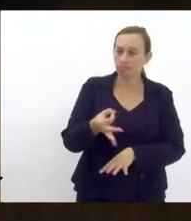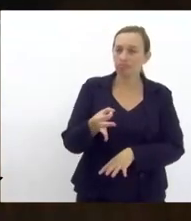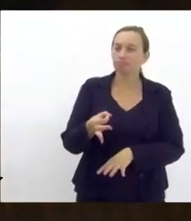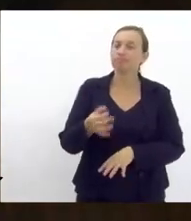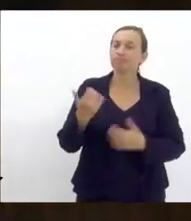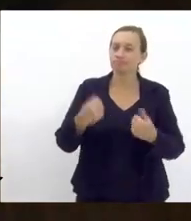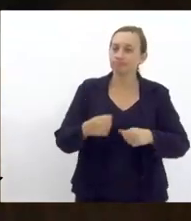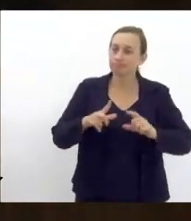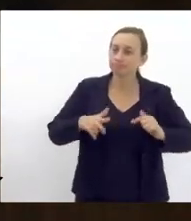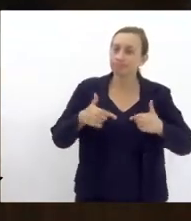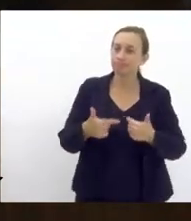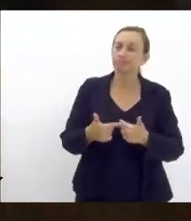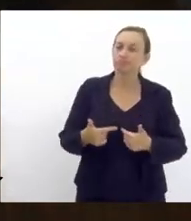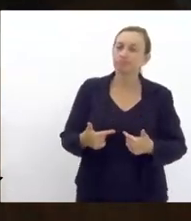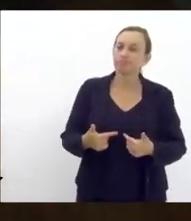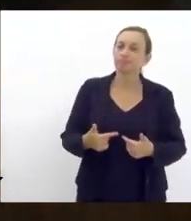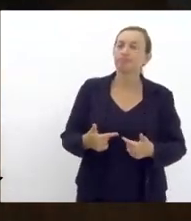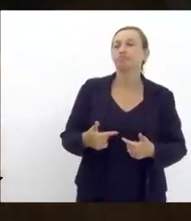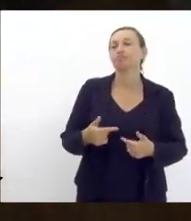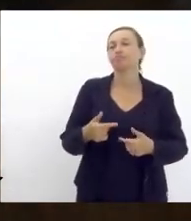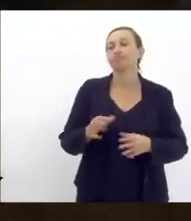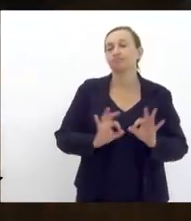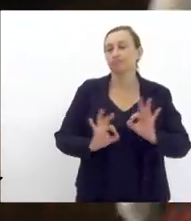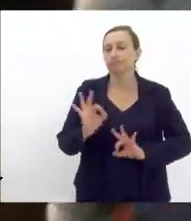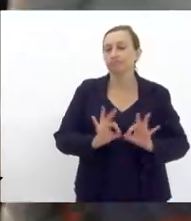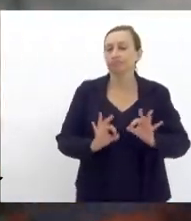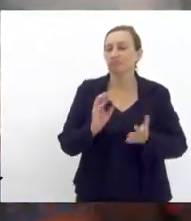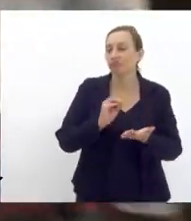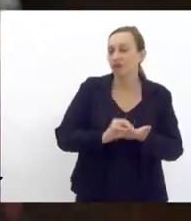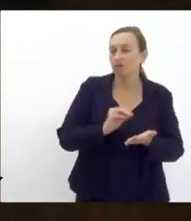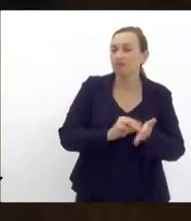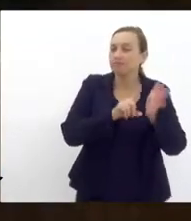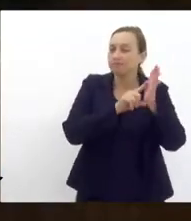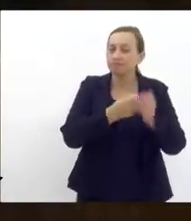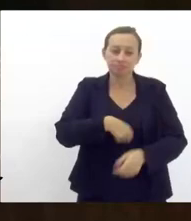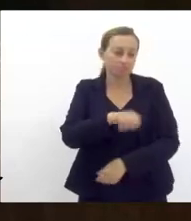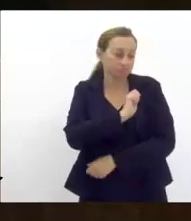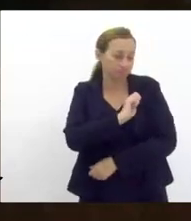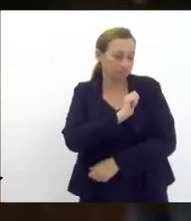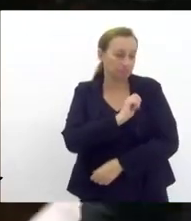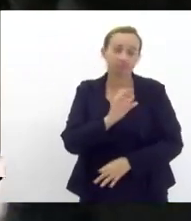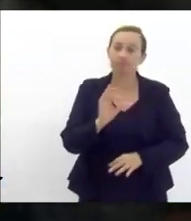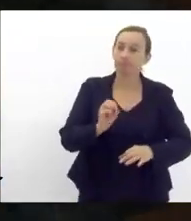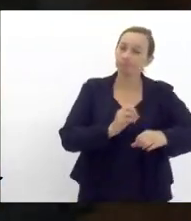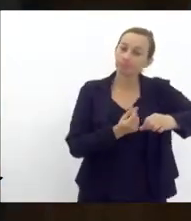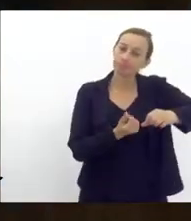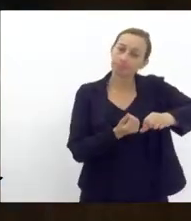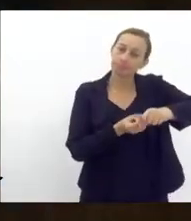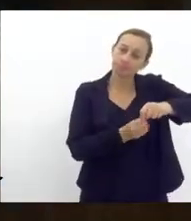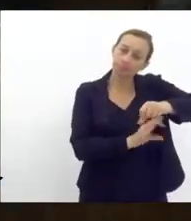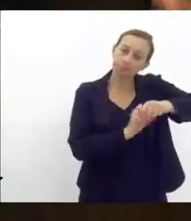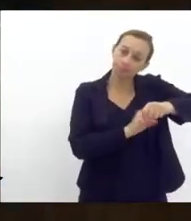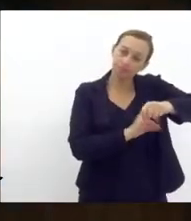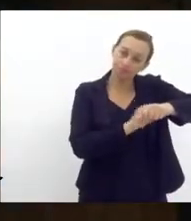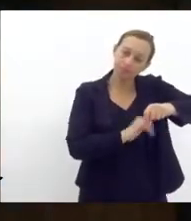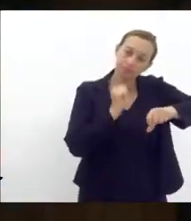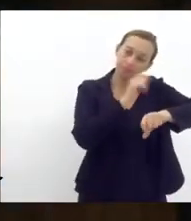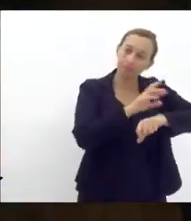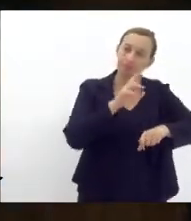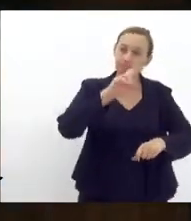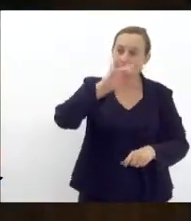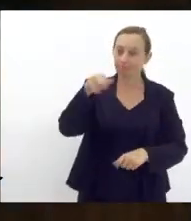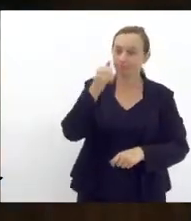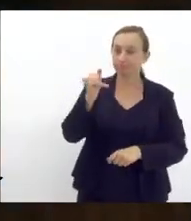muitos prejuízos aos cofres públicos a falta de fiscalização sobre o programa supera RJ tem